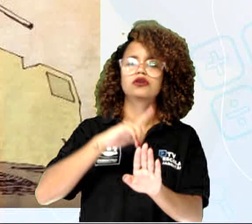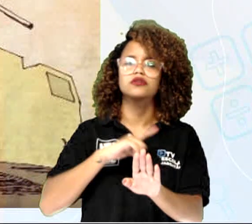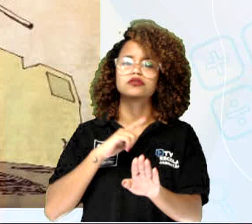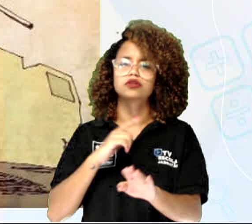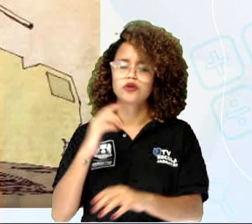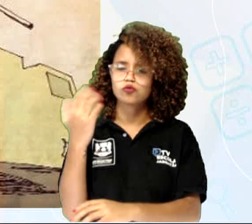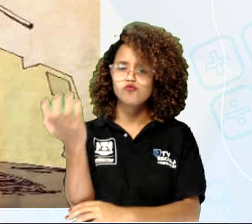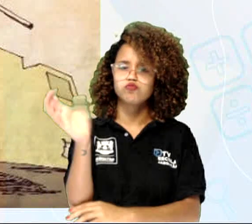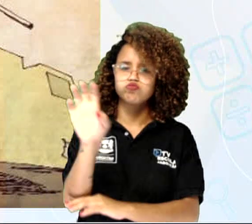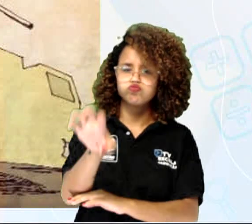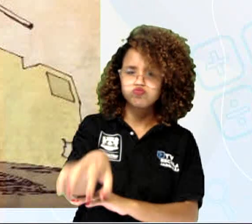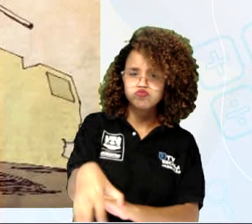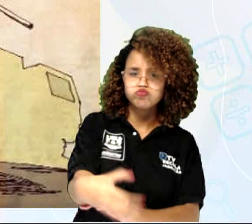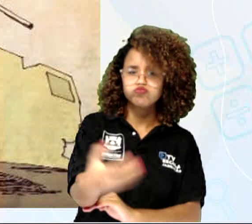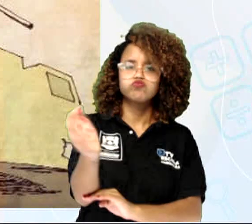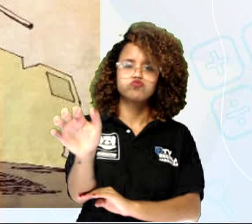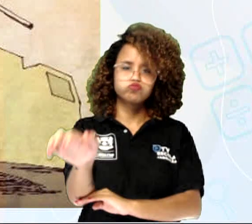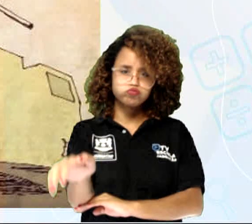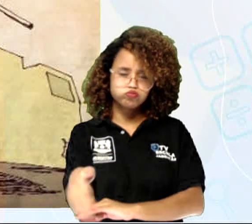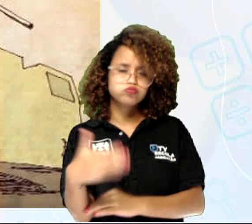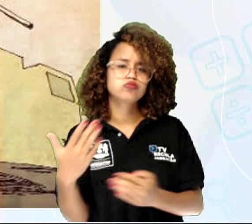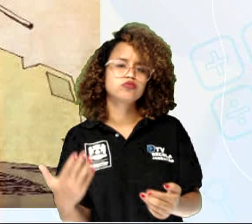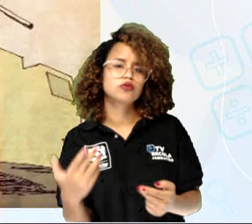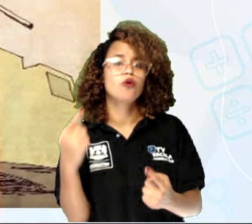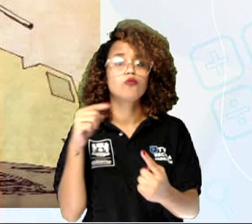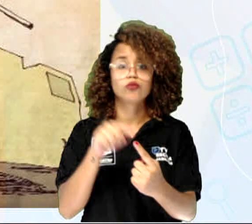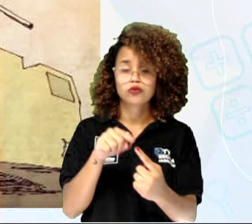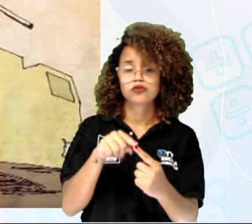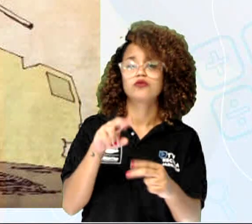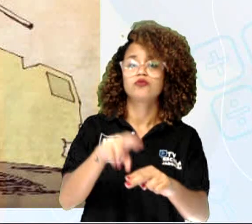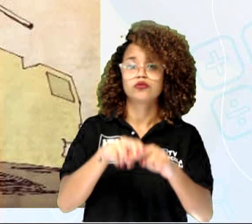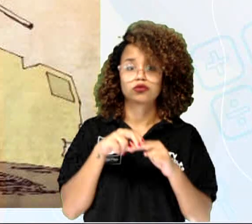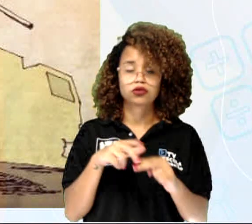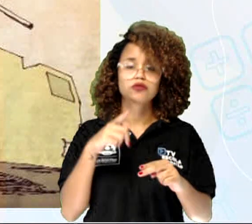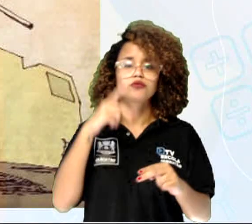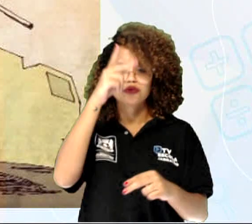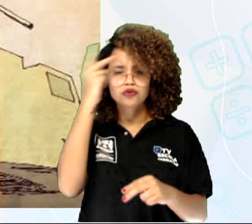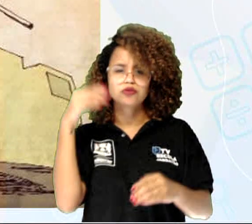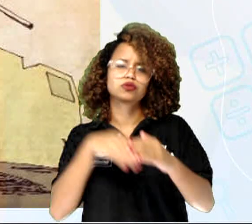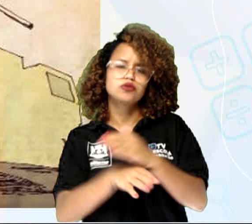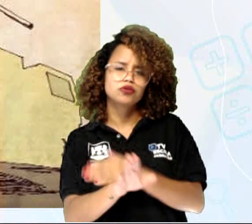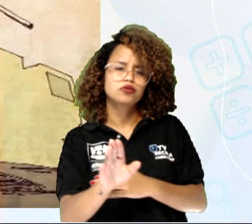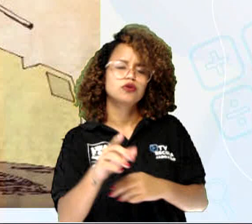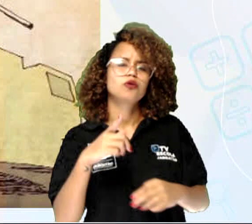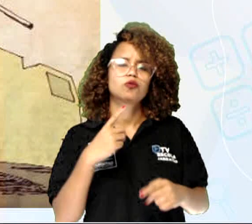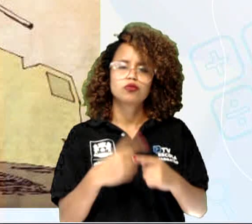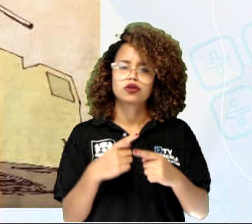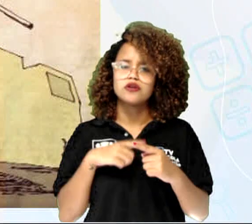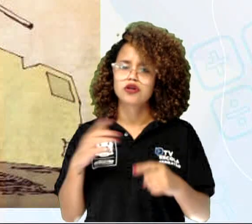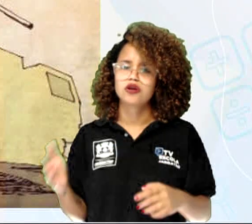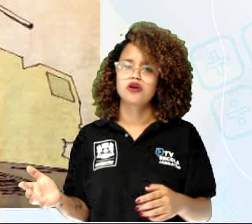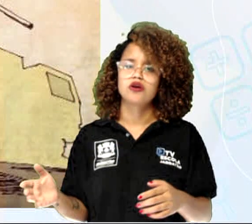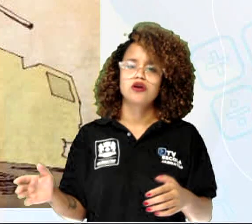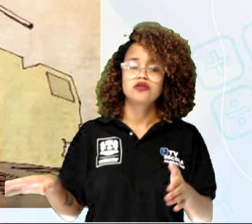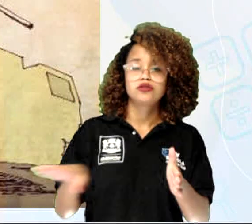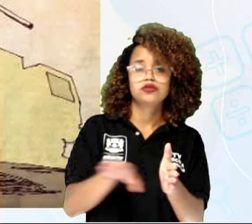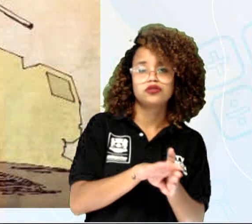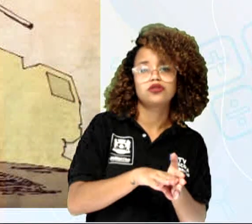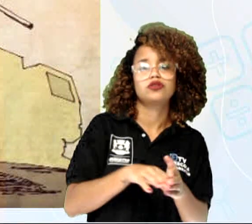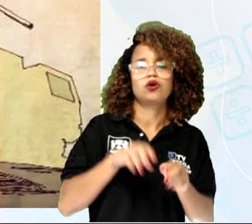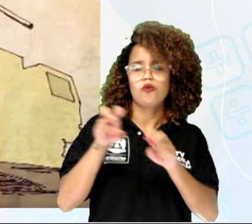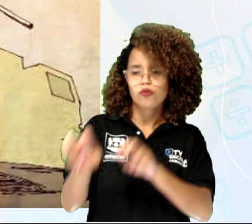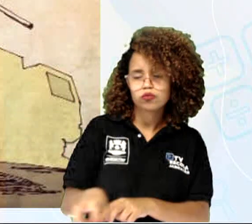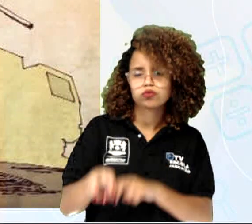trator. Essa é uma das causas da migração interna. A chegada de máquinas na zona rural, a